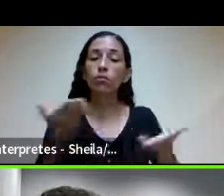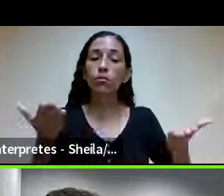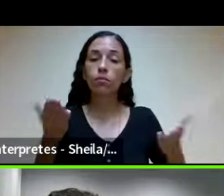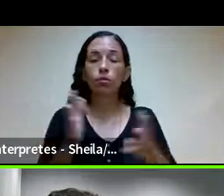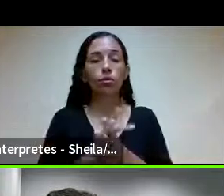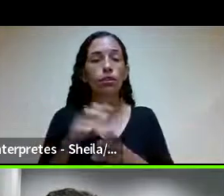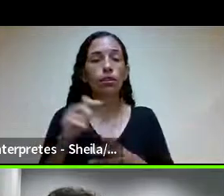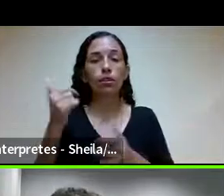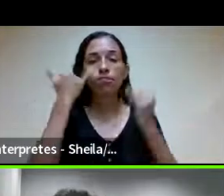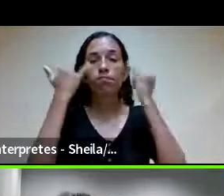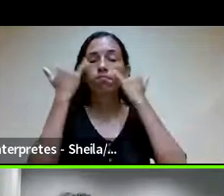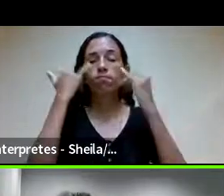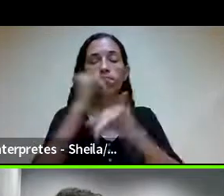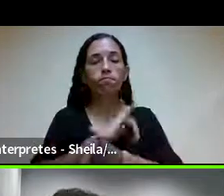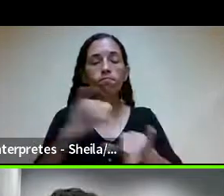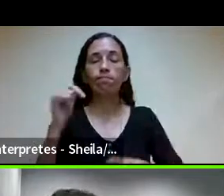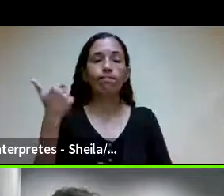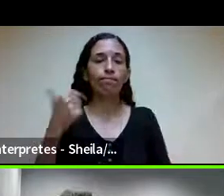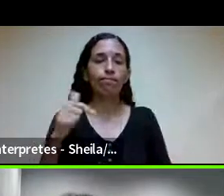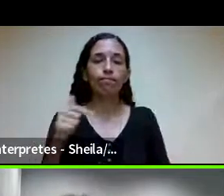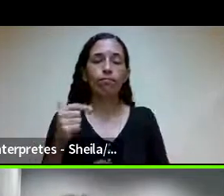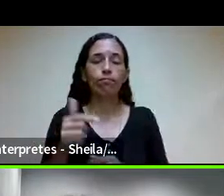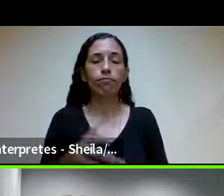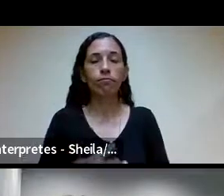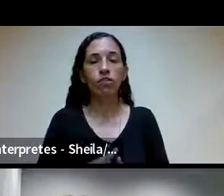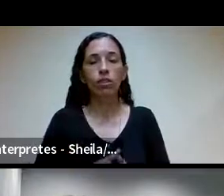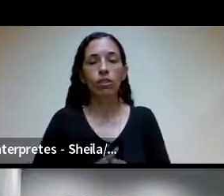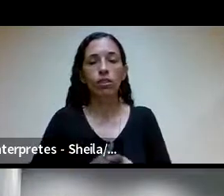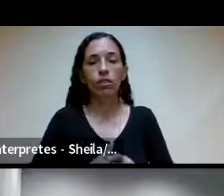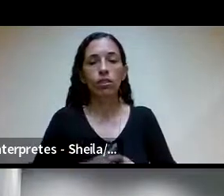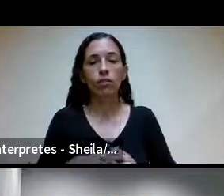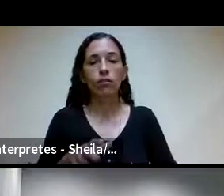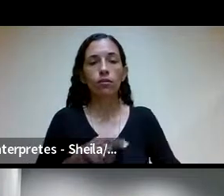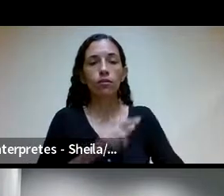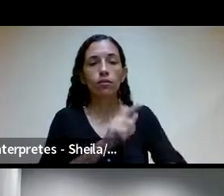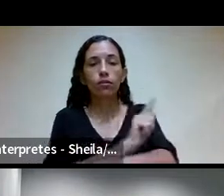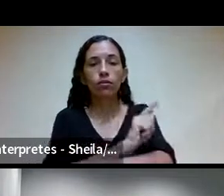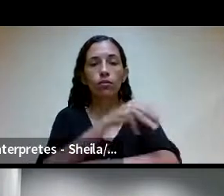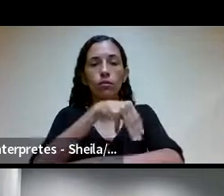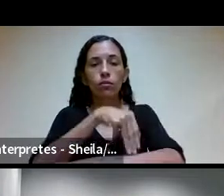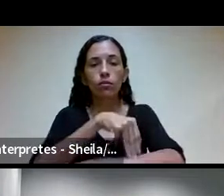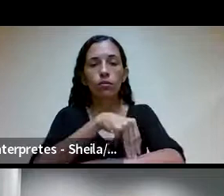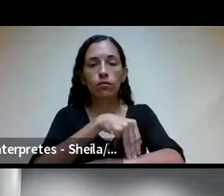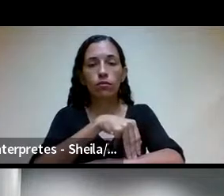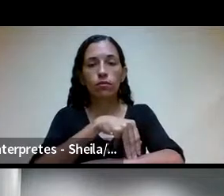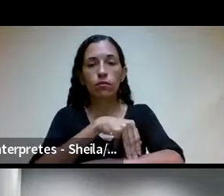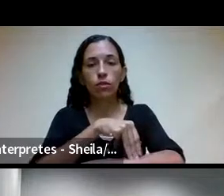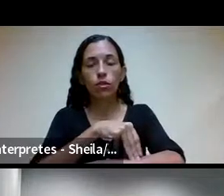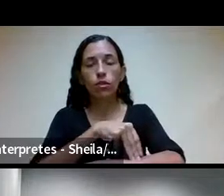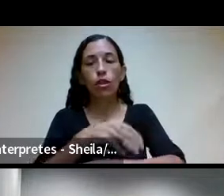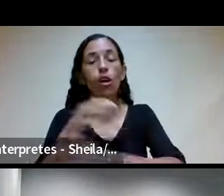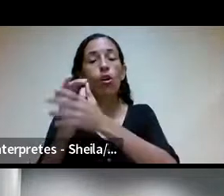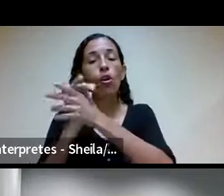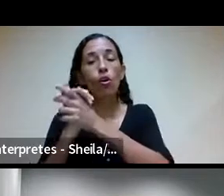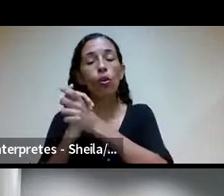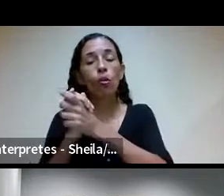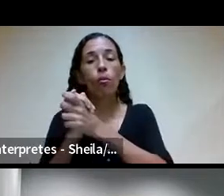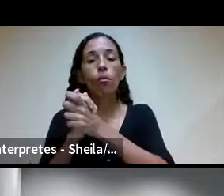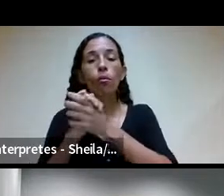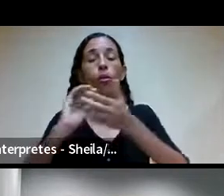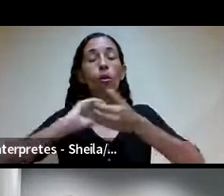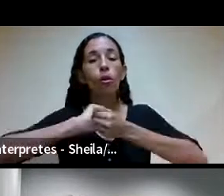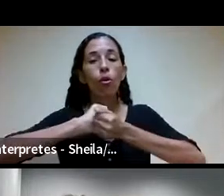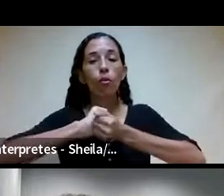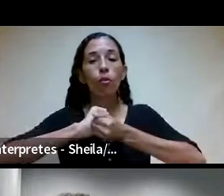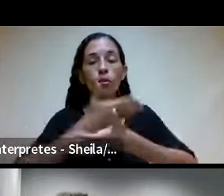Sem comunicações ou proposições, embaixador. Doutor Geraldo. Senhor presidente, cumprimentar a Vossa Excelência e todos os membros da corte,